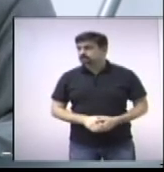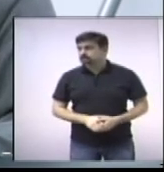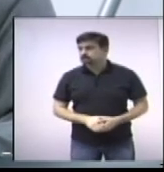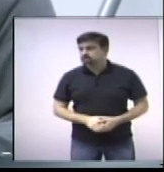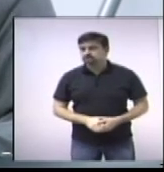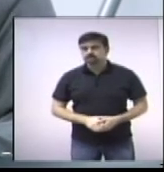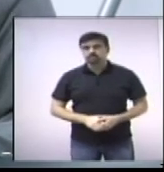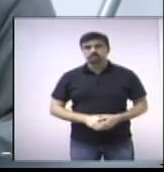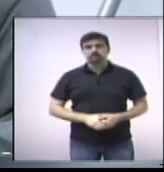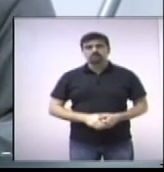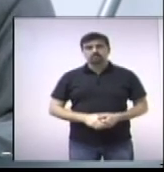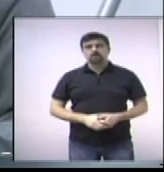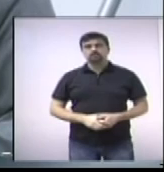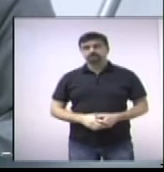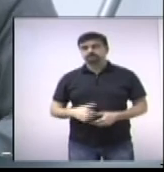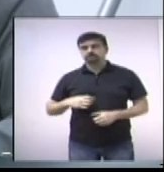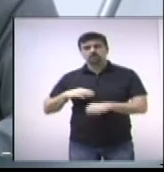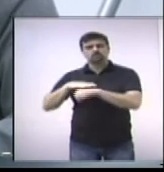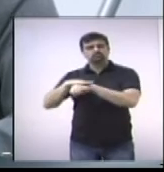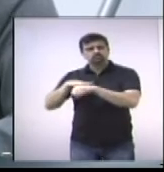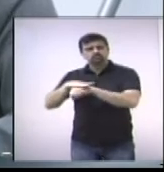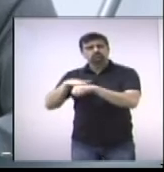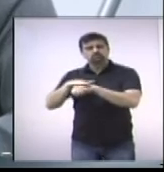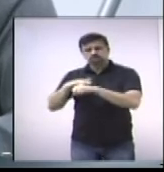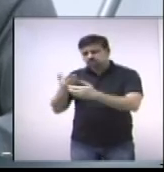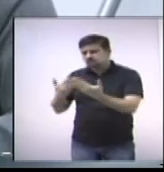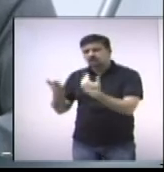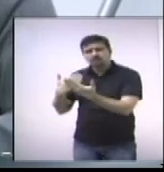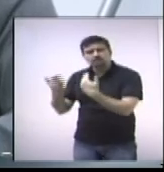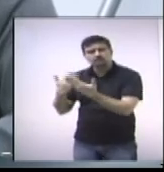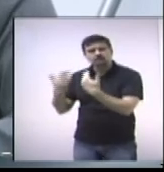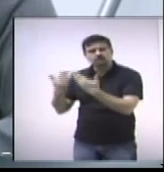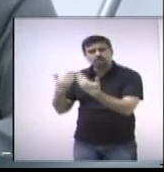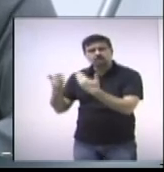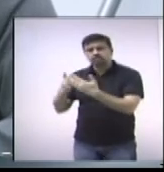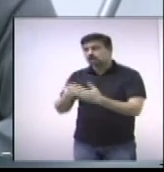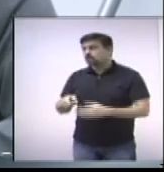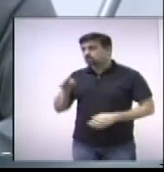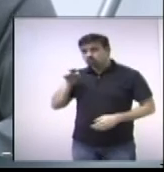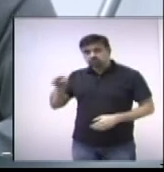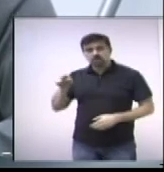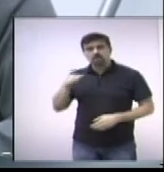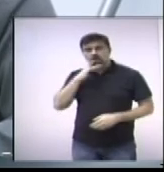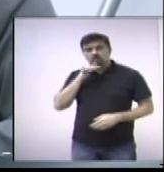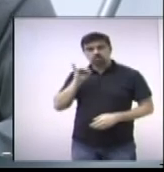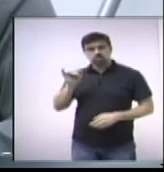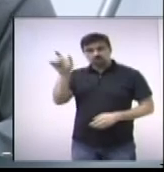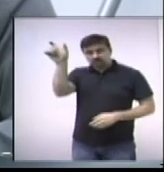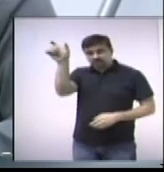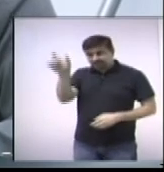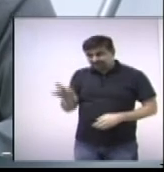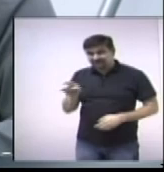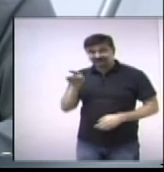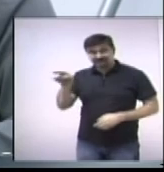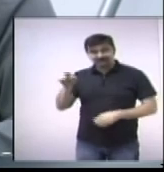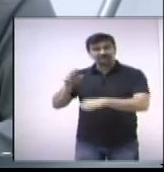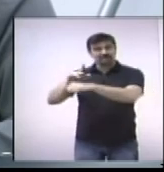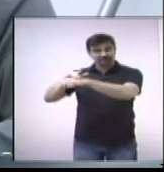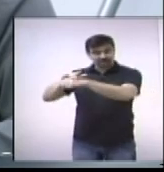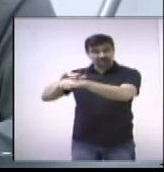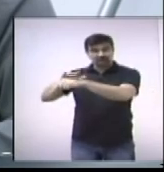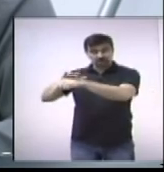Eu tive talvez as melhores conversas e mais profundas conversas com o pai, especialmente quando ele já estava